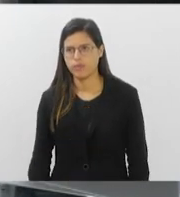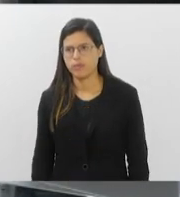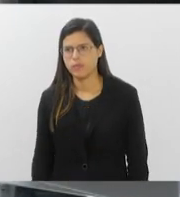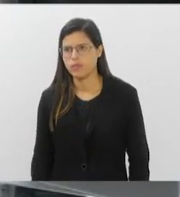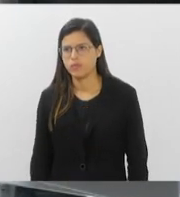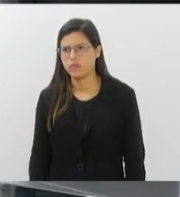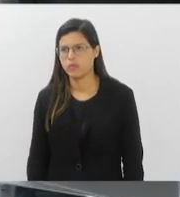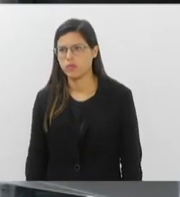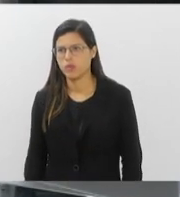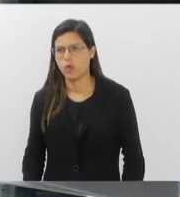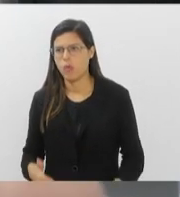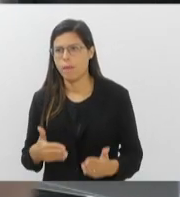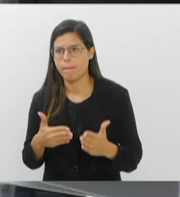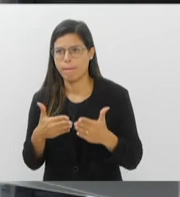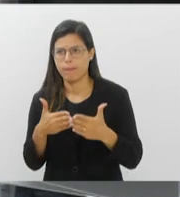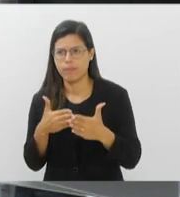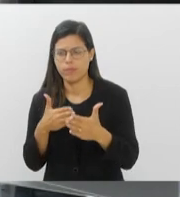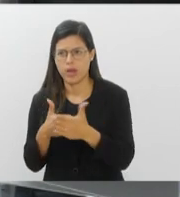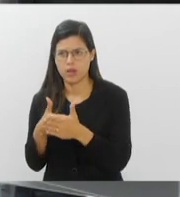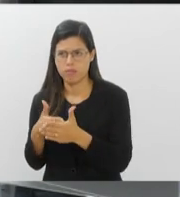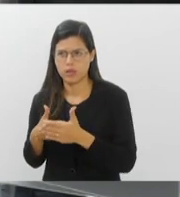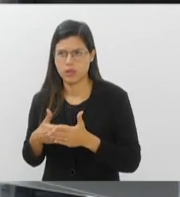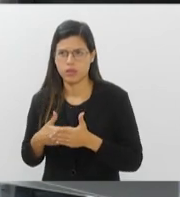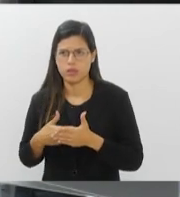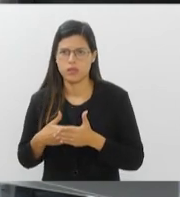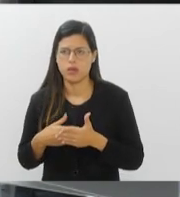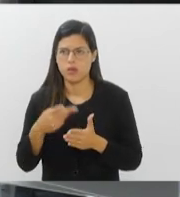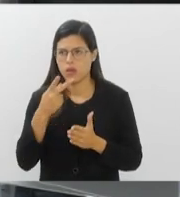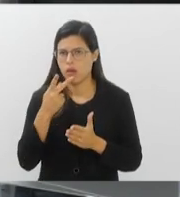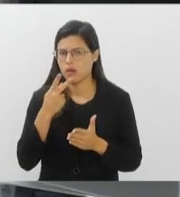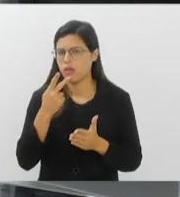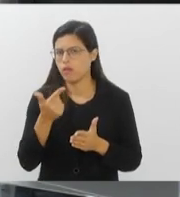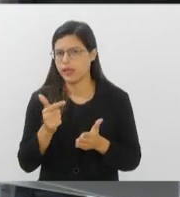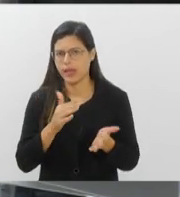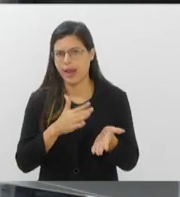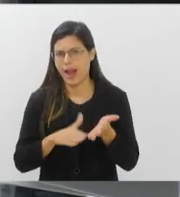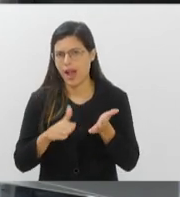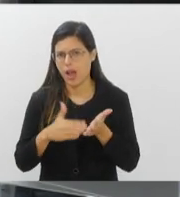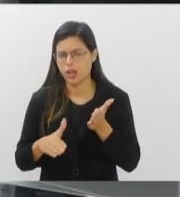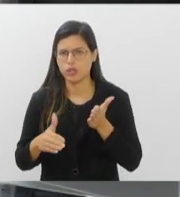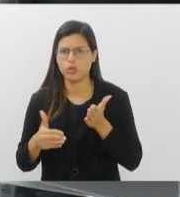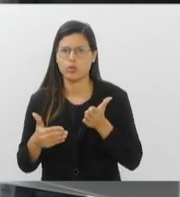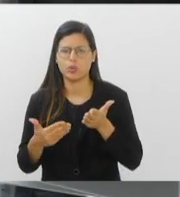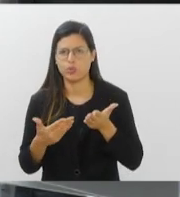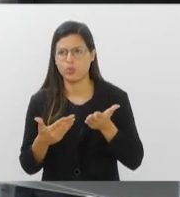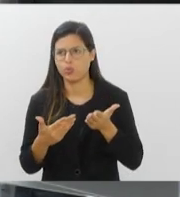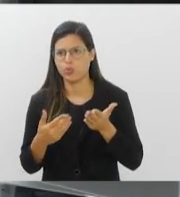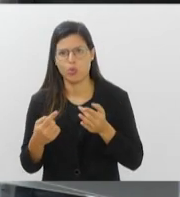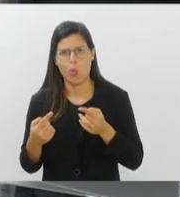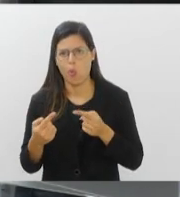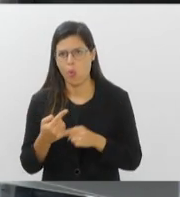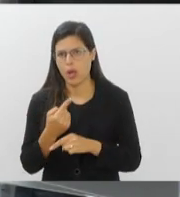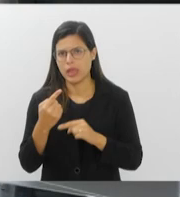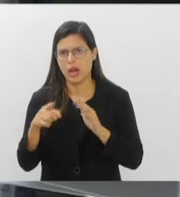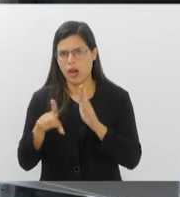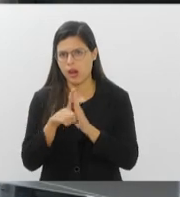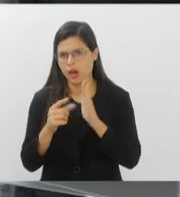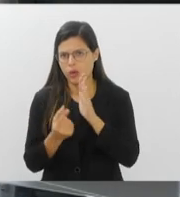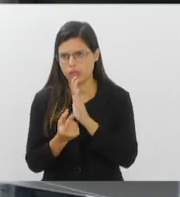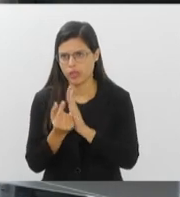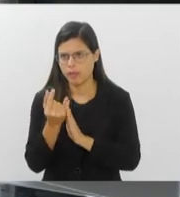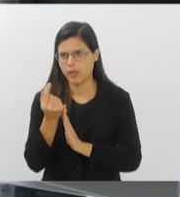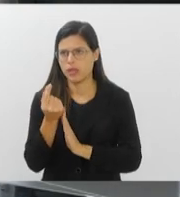uma maior delimitação, deixando claro que não haverá incremento de despesa, que não haverá afronta à lei orçamentária. Dentro do orçamento designado.